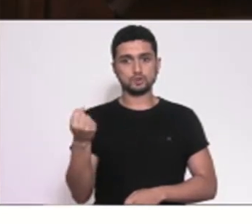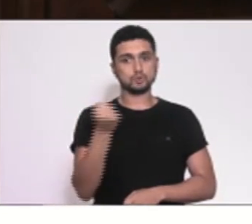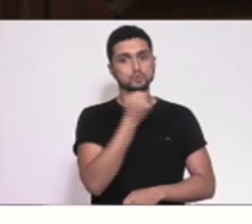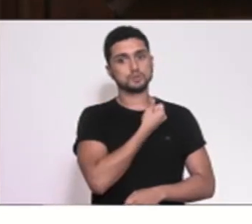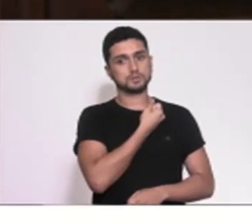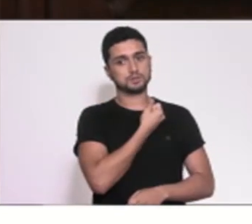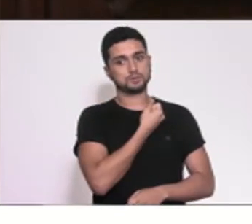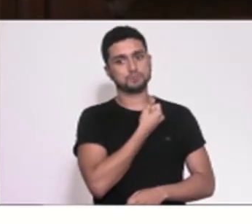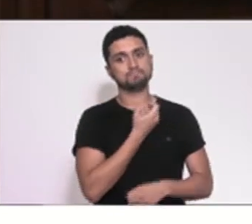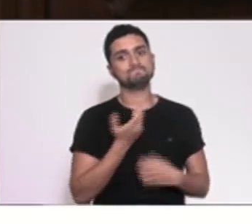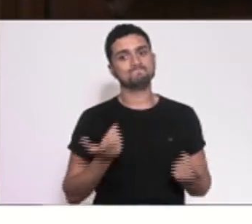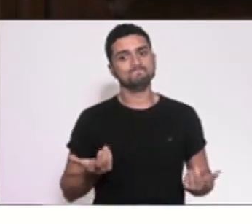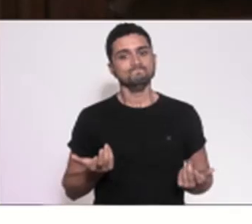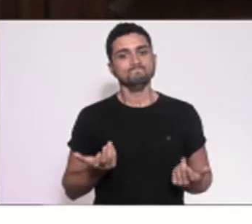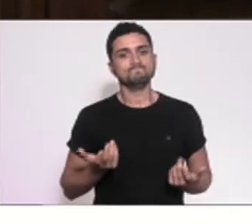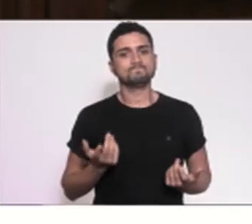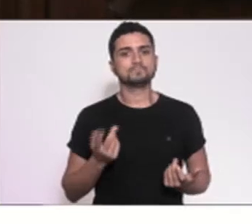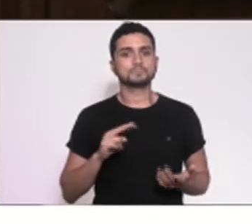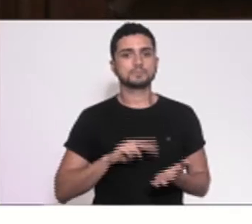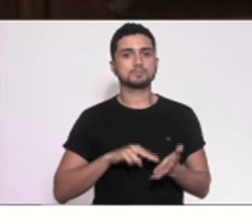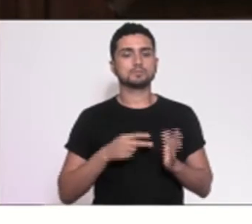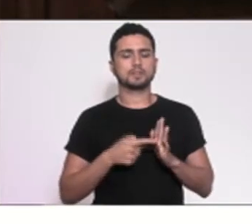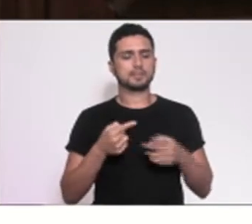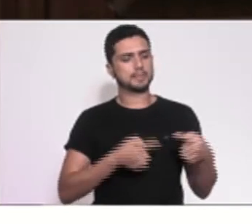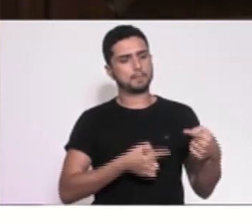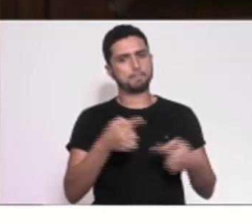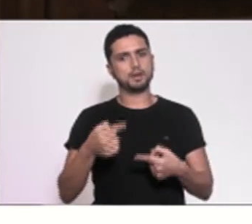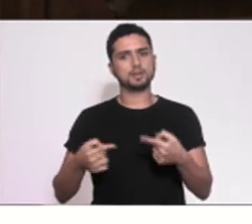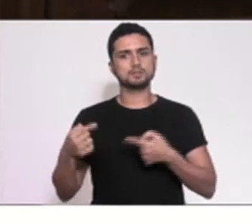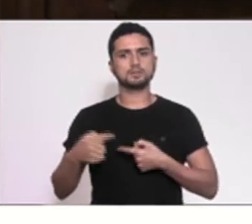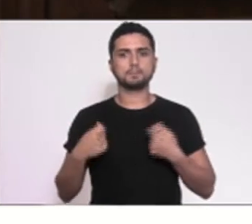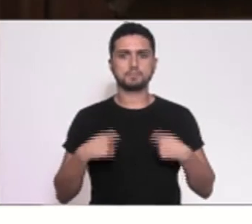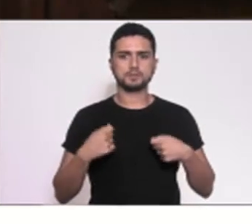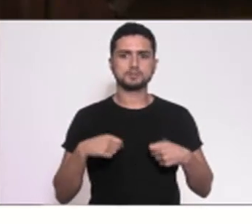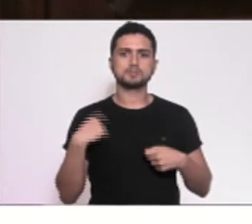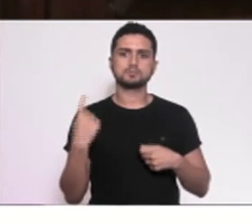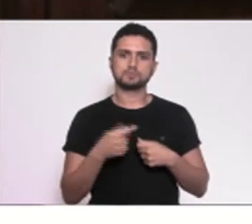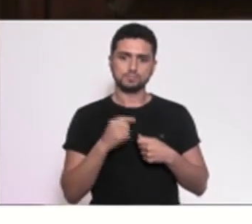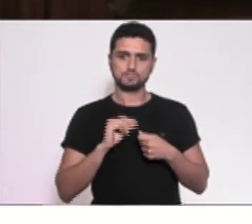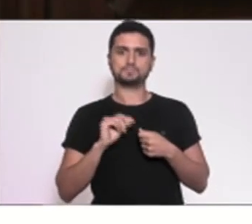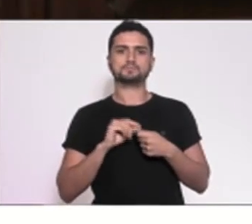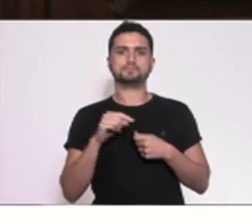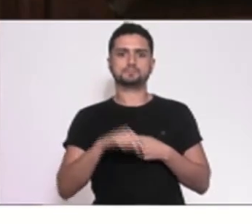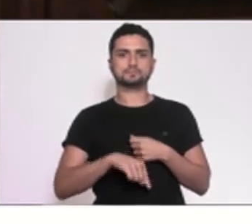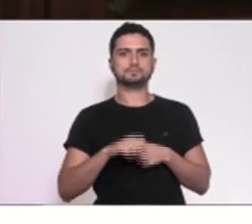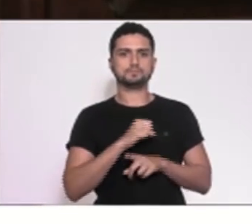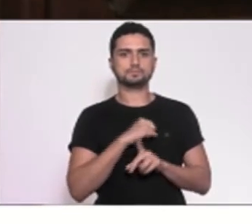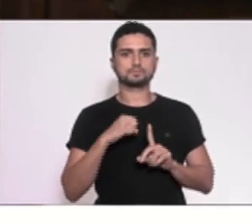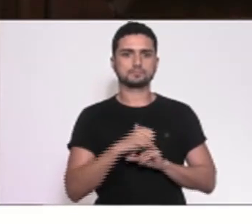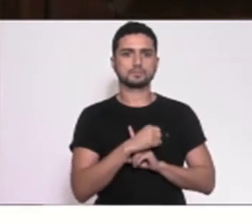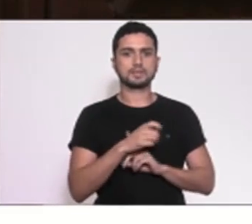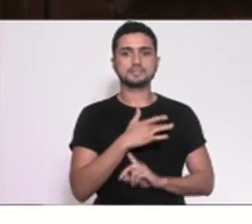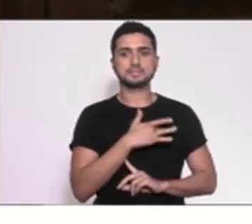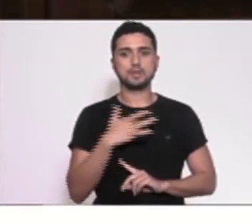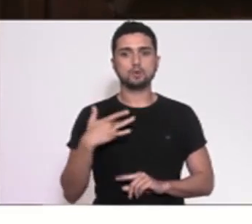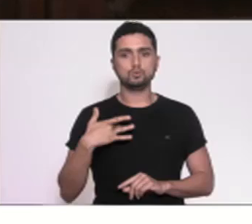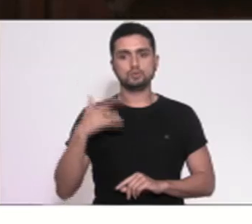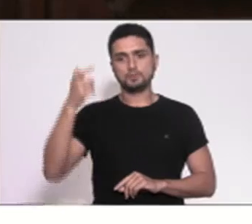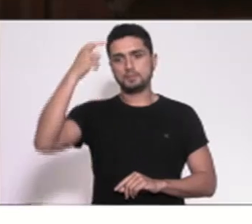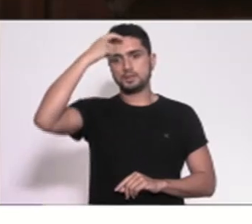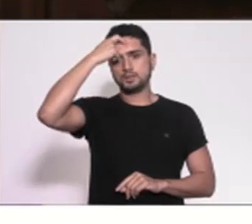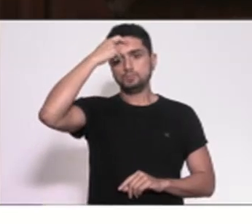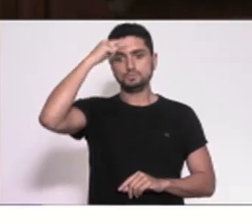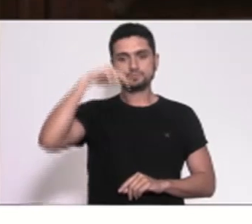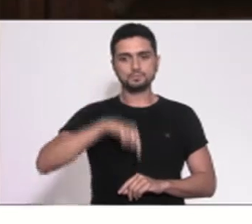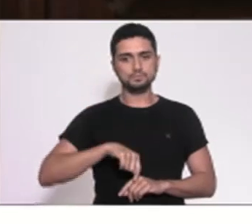suicídios. Ou seja, são debates que precisamos fazer, afinal de contas, a saúde mental é algo que